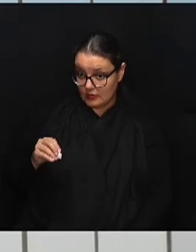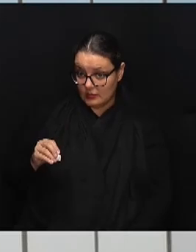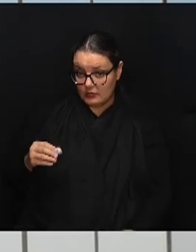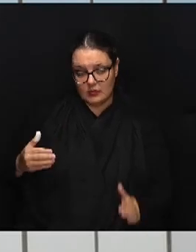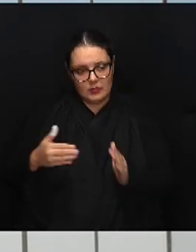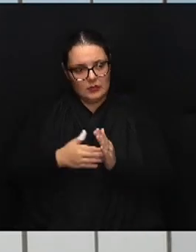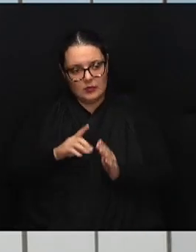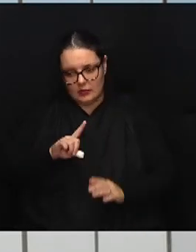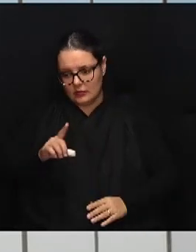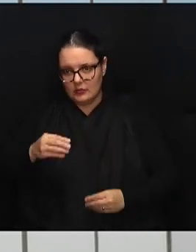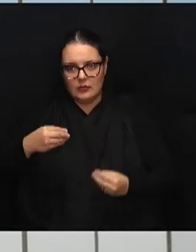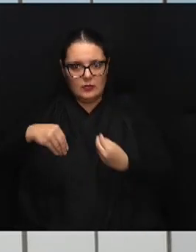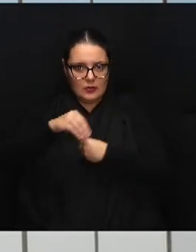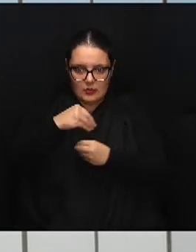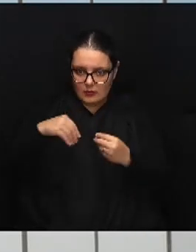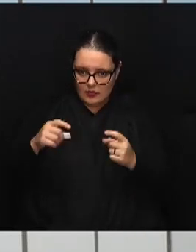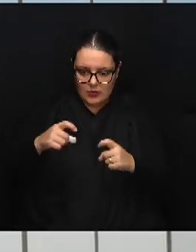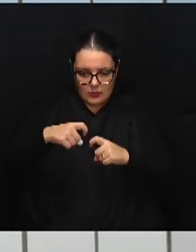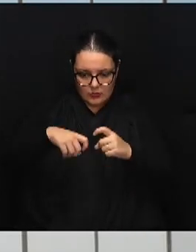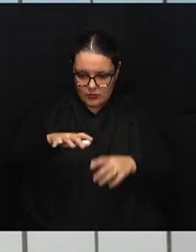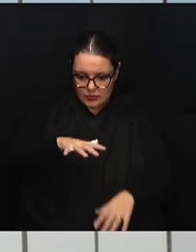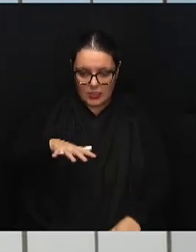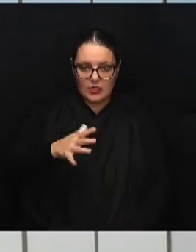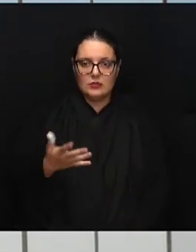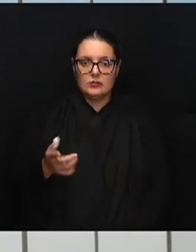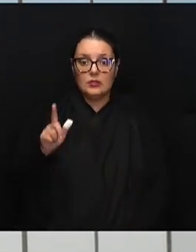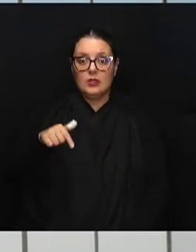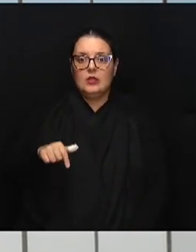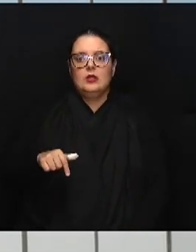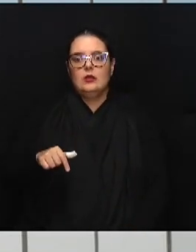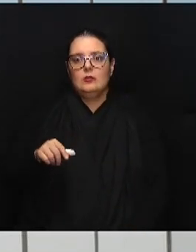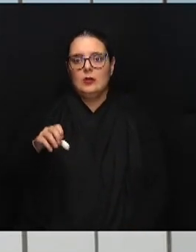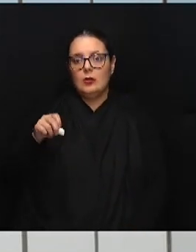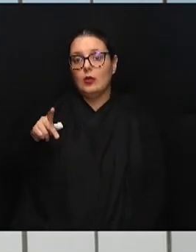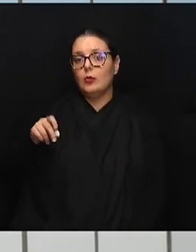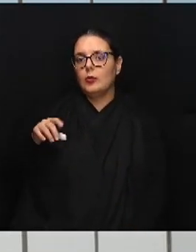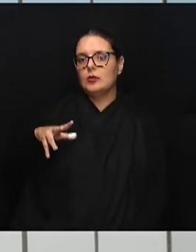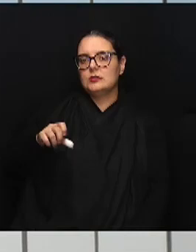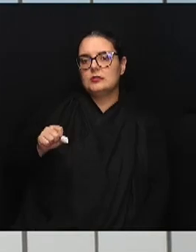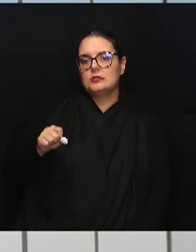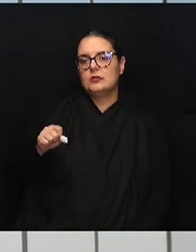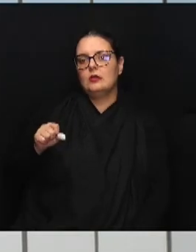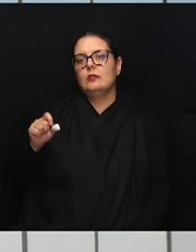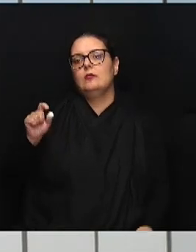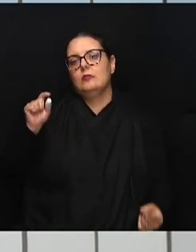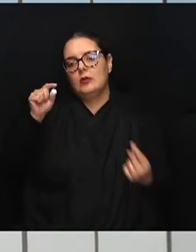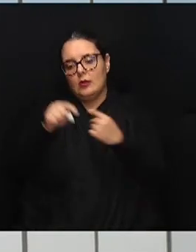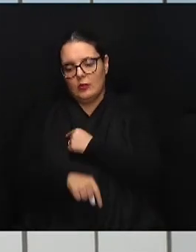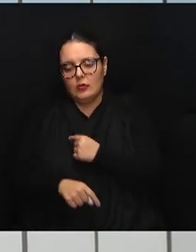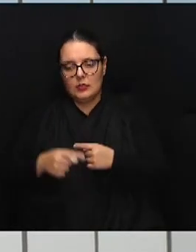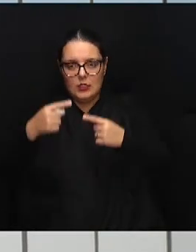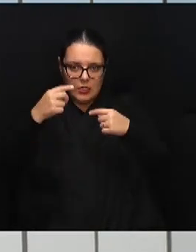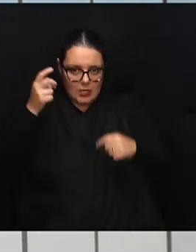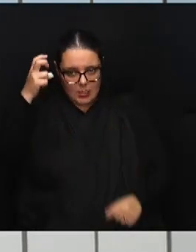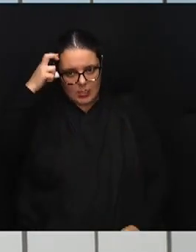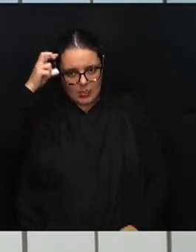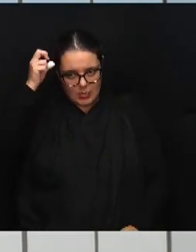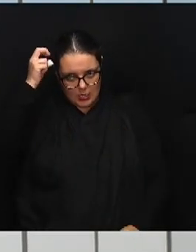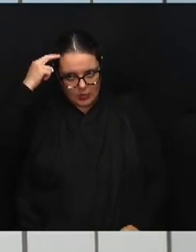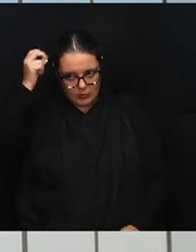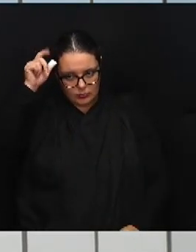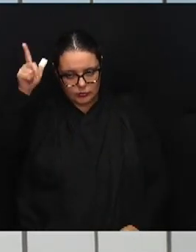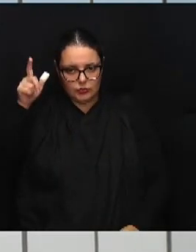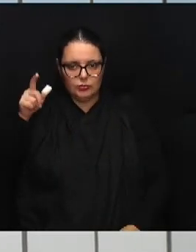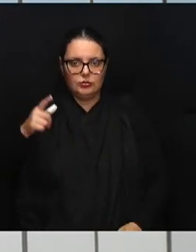envolvendo sexualidade, ela é uma oposição à cultura de violência, e que leva à guerra, ao